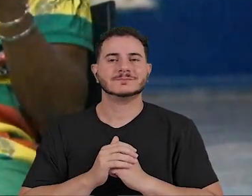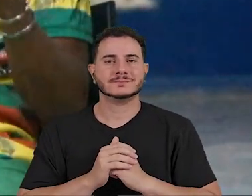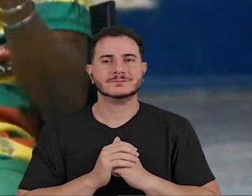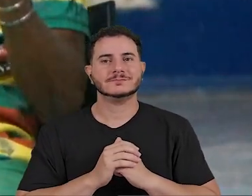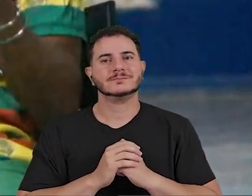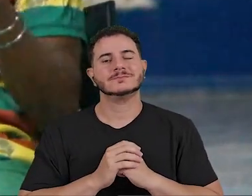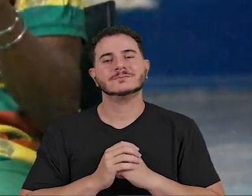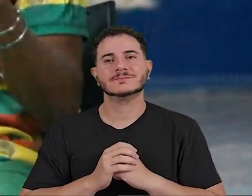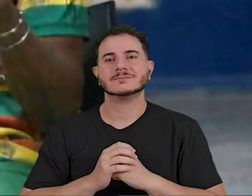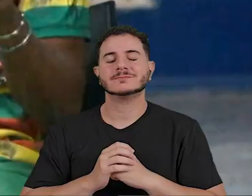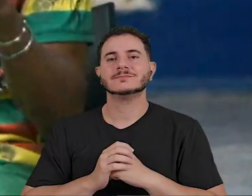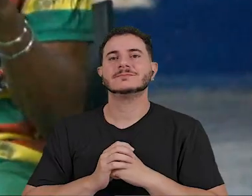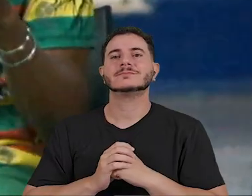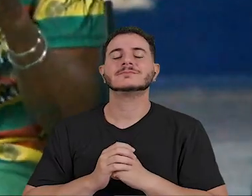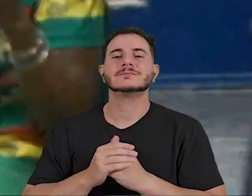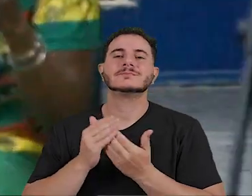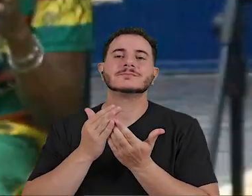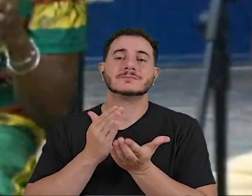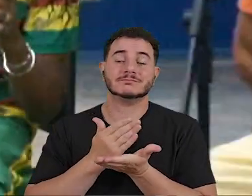male,